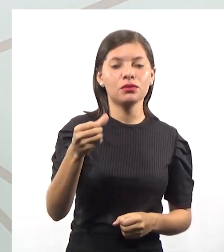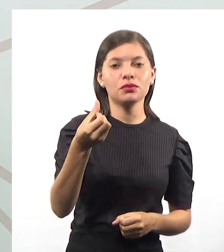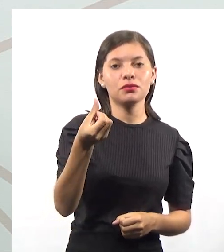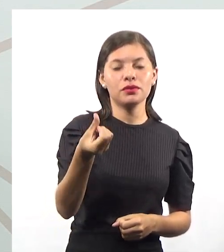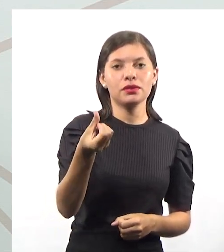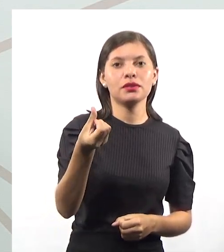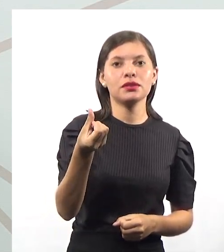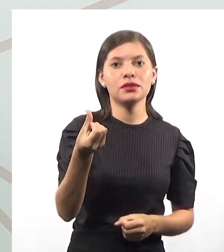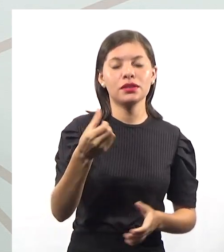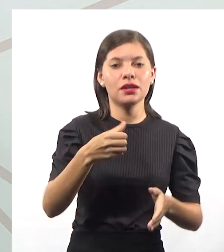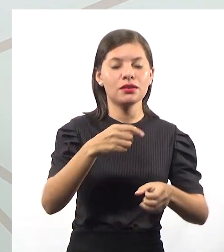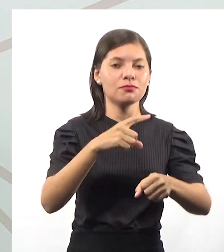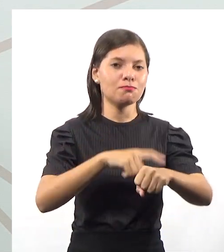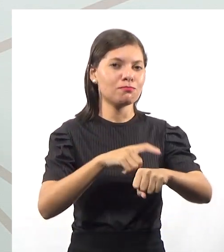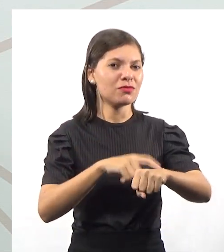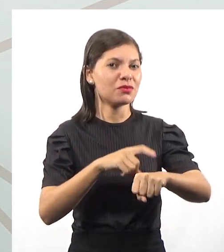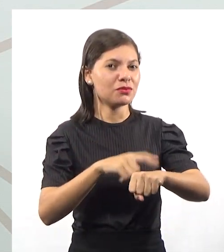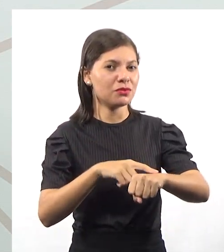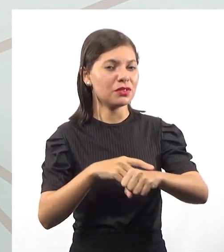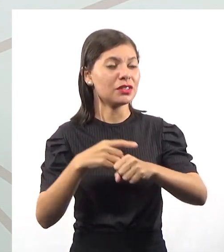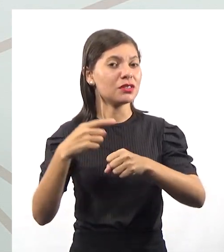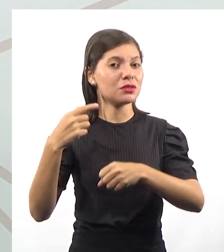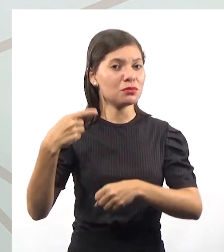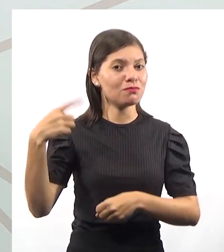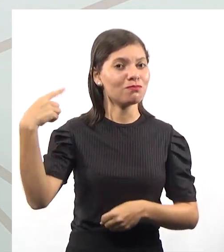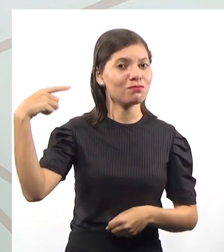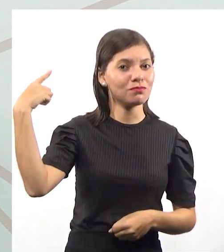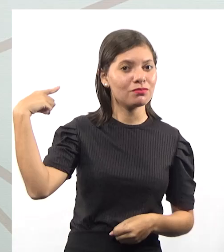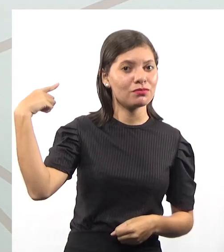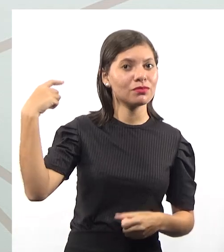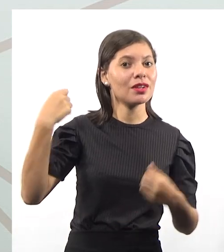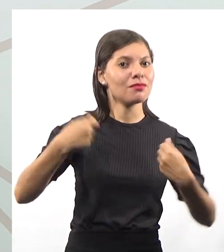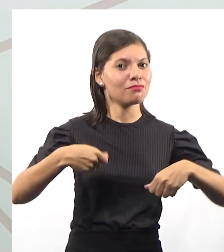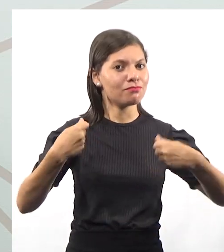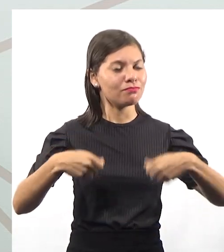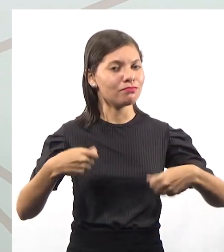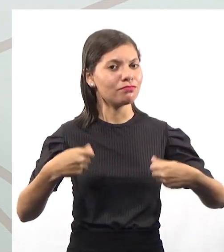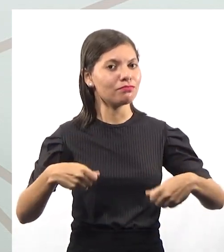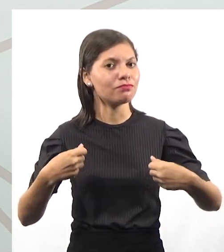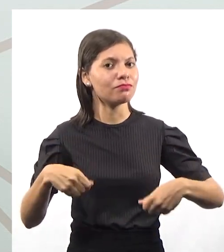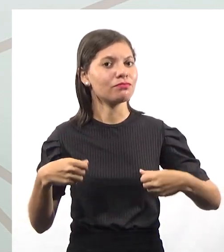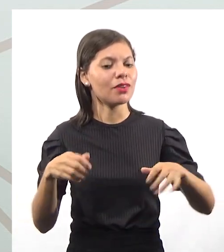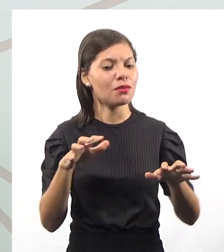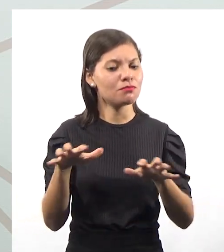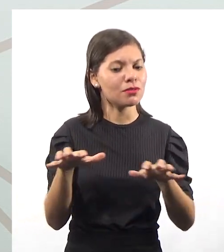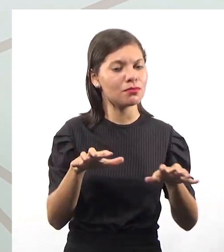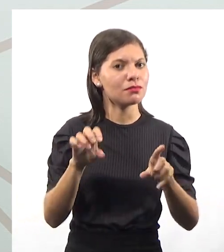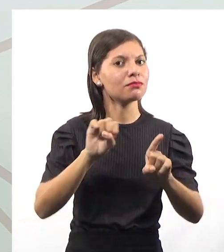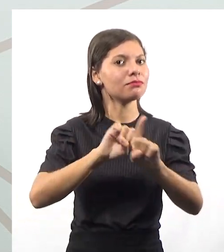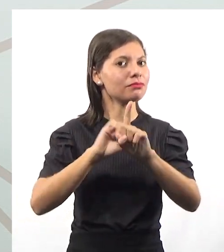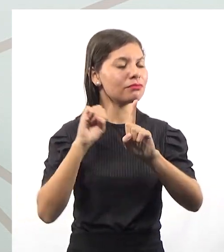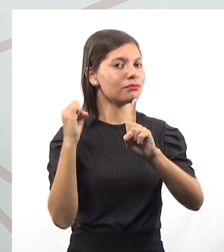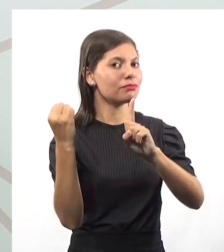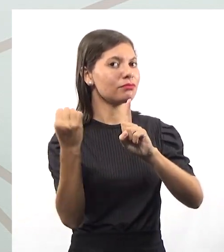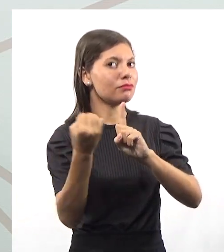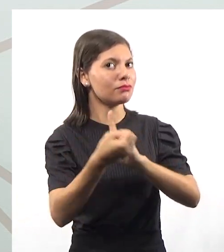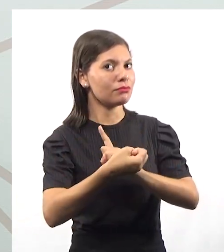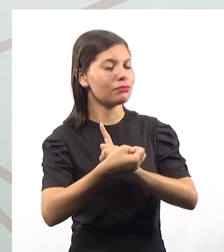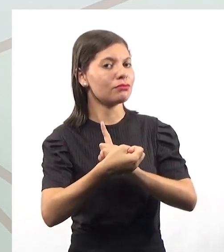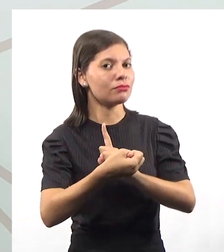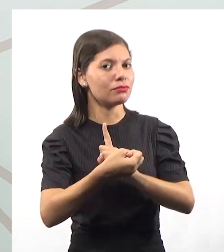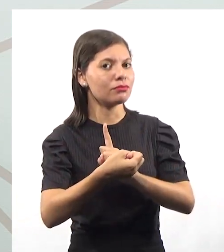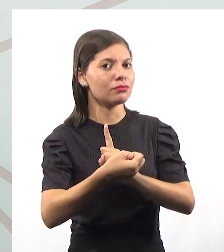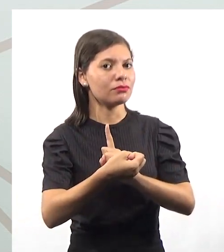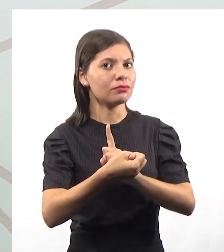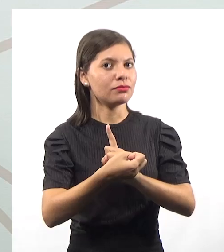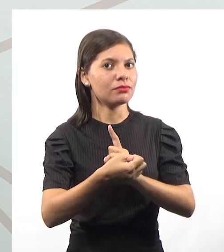em 96. Então, já faz um tempinho aí, né? Talvez seja necessário um movimento, né, da sociedade para